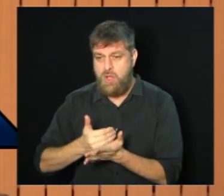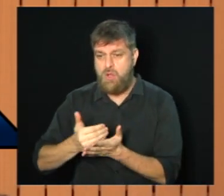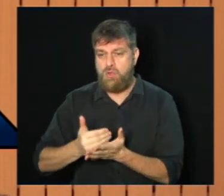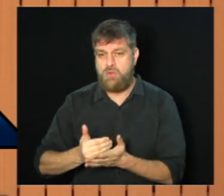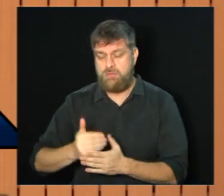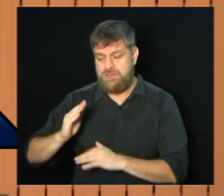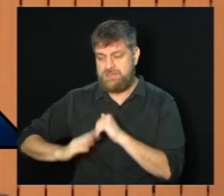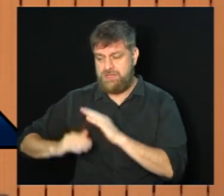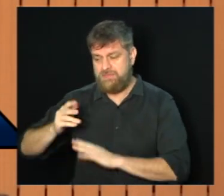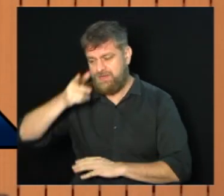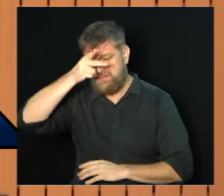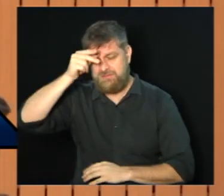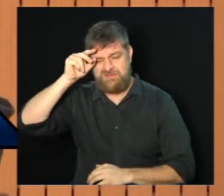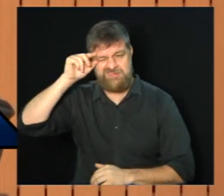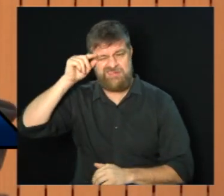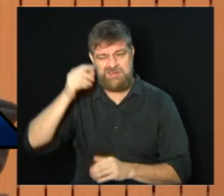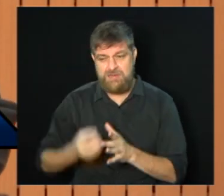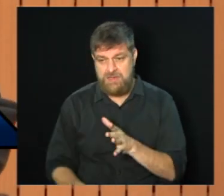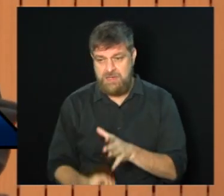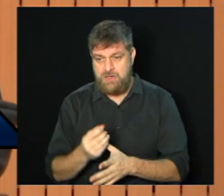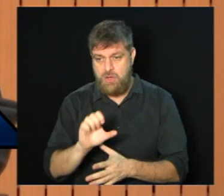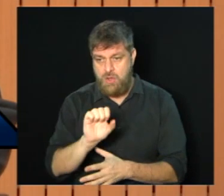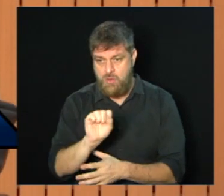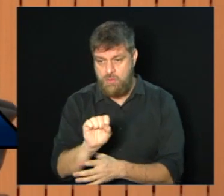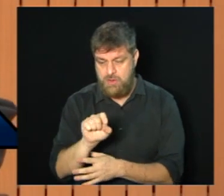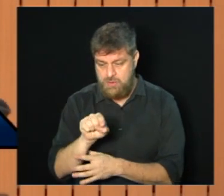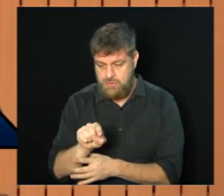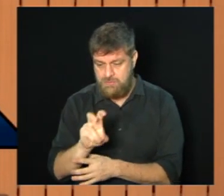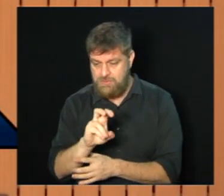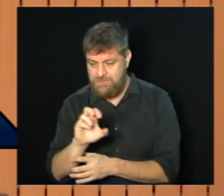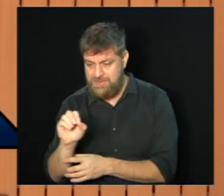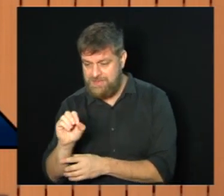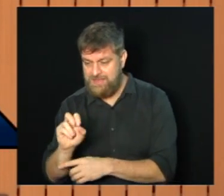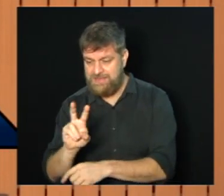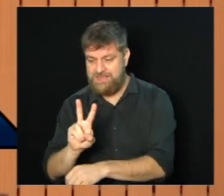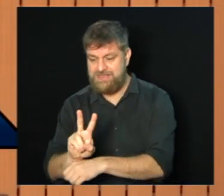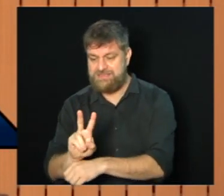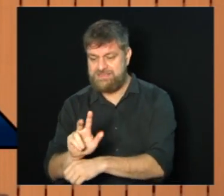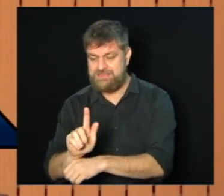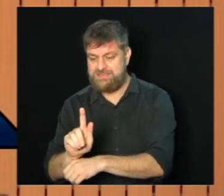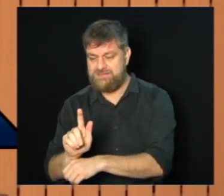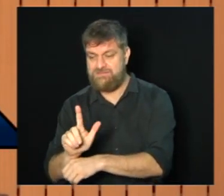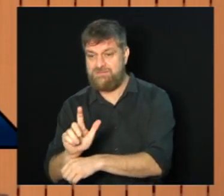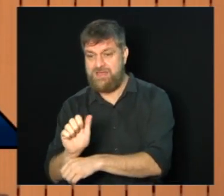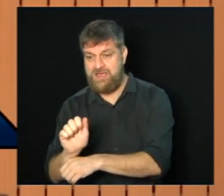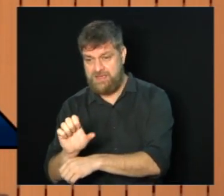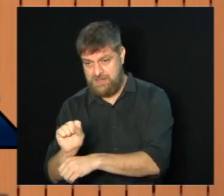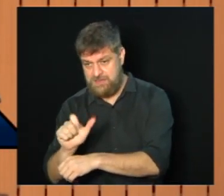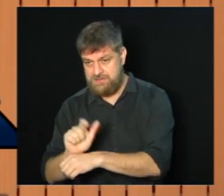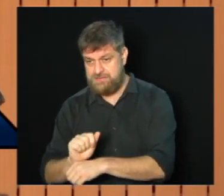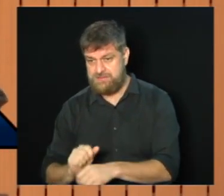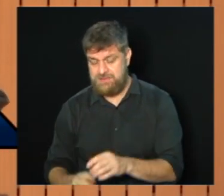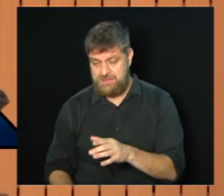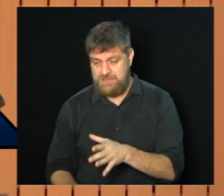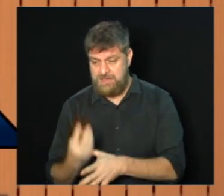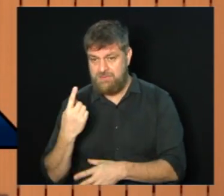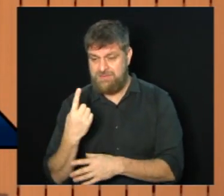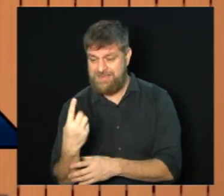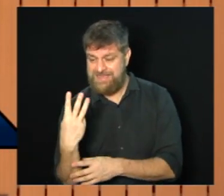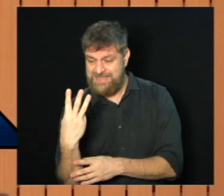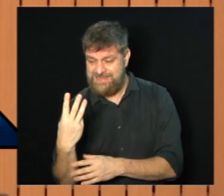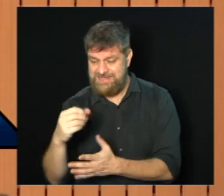criadas 8.500 novas vagas de educação infantil, com as mais de 13 unidades